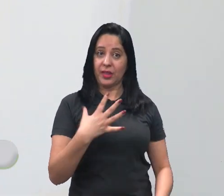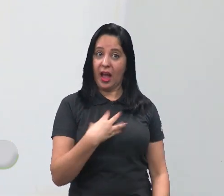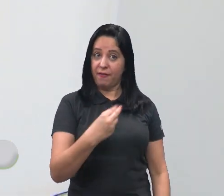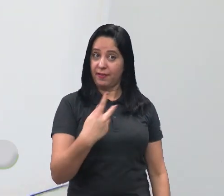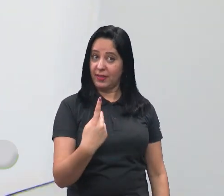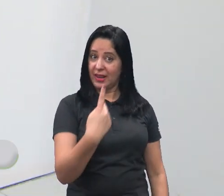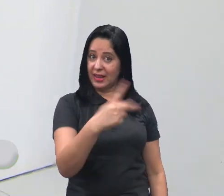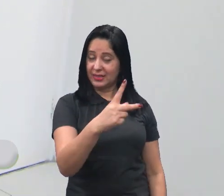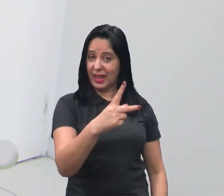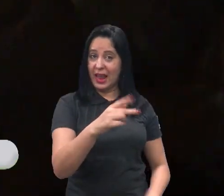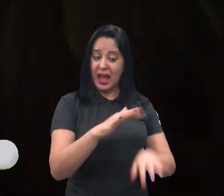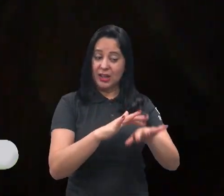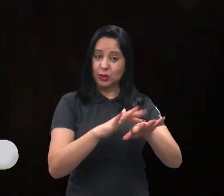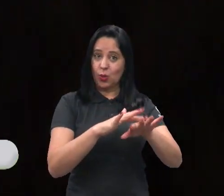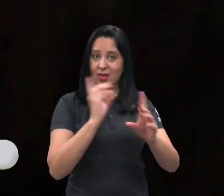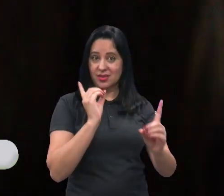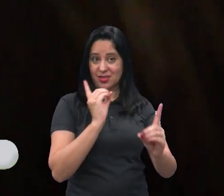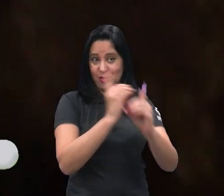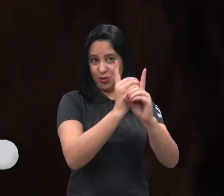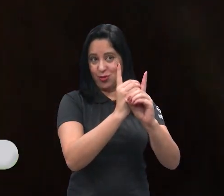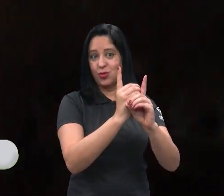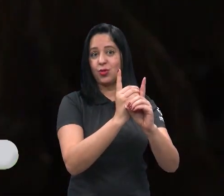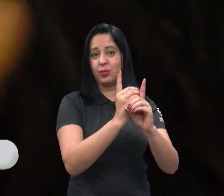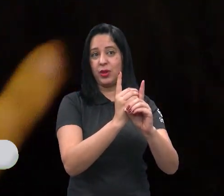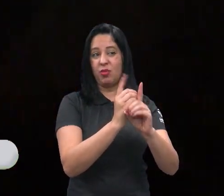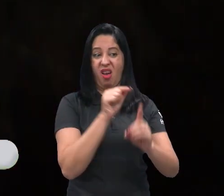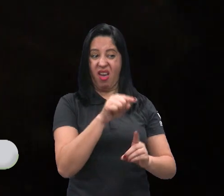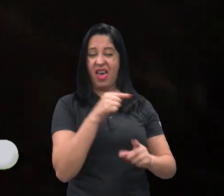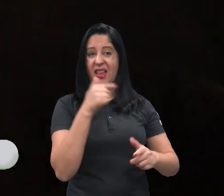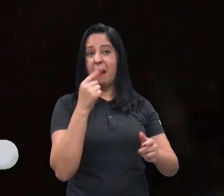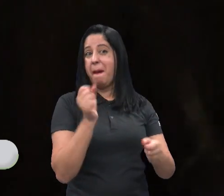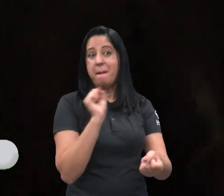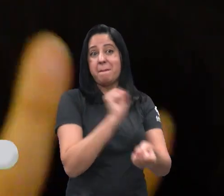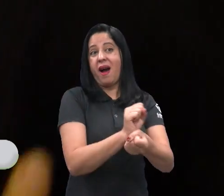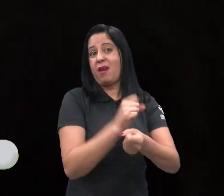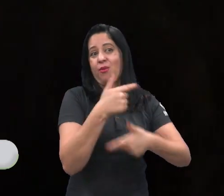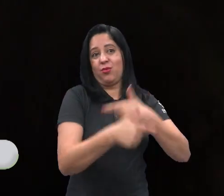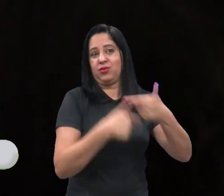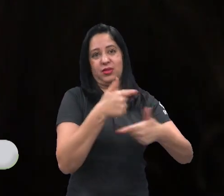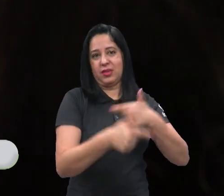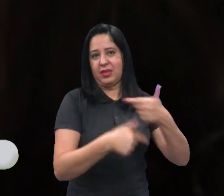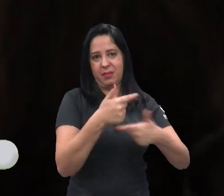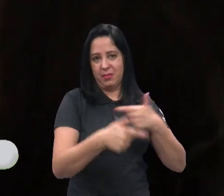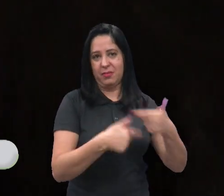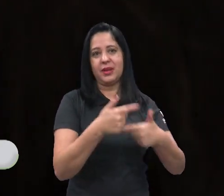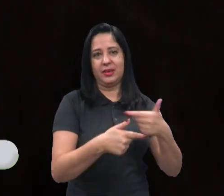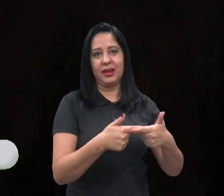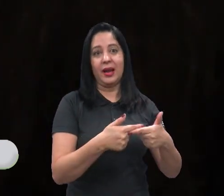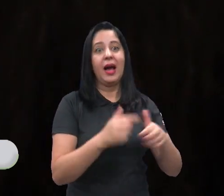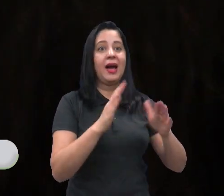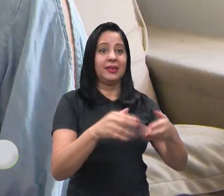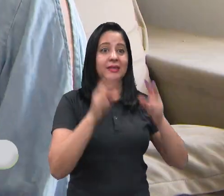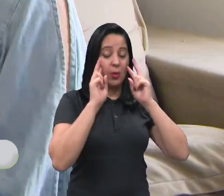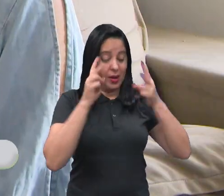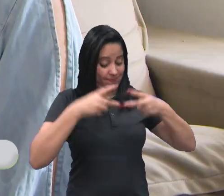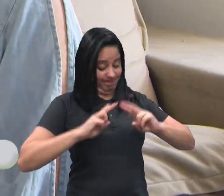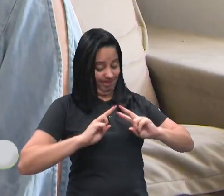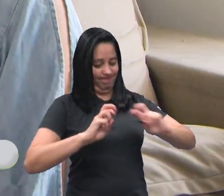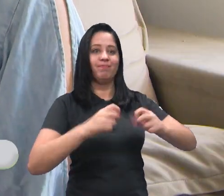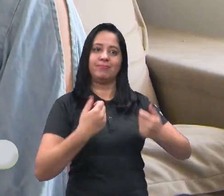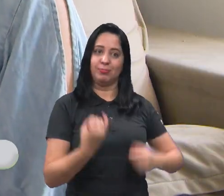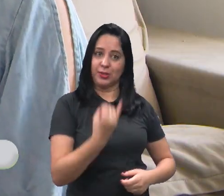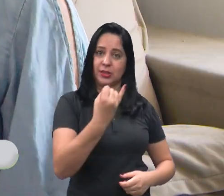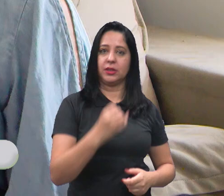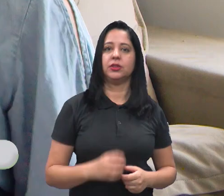parou de trabalhar. E o autoconhecimento foi fundamental para ela nesse processo conturbado. Um